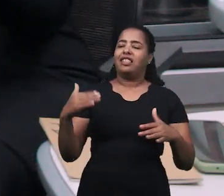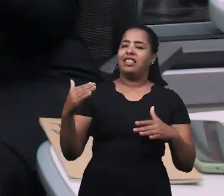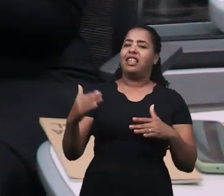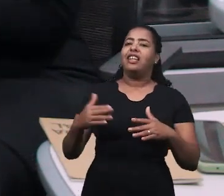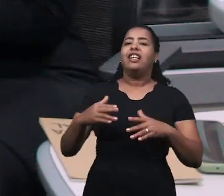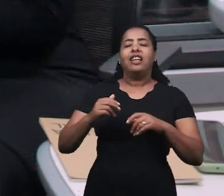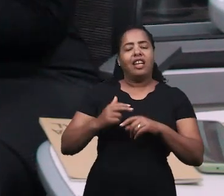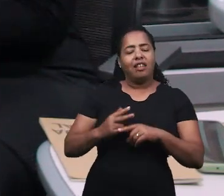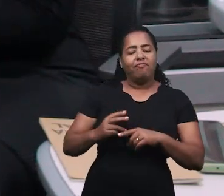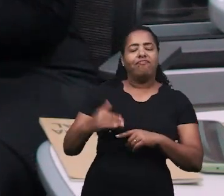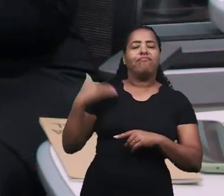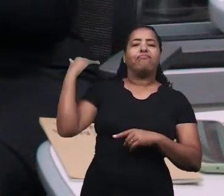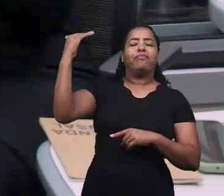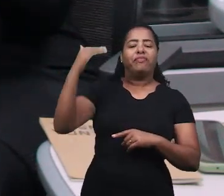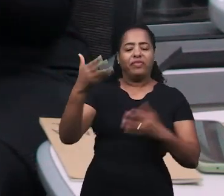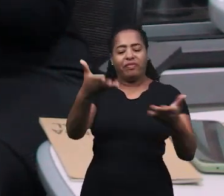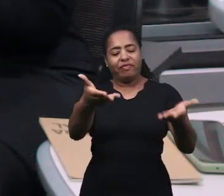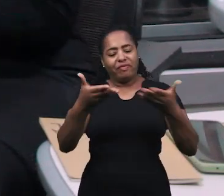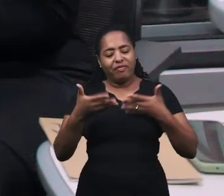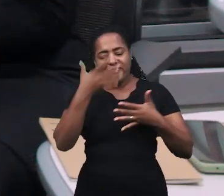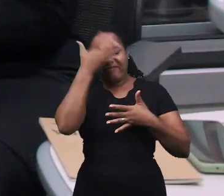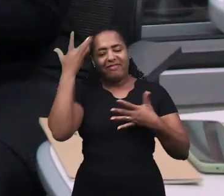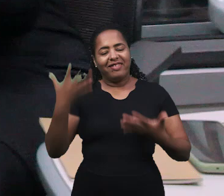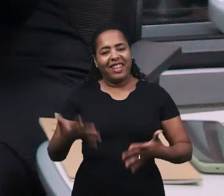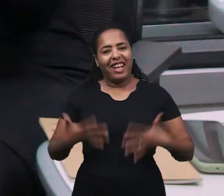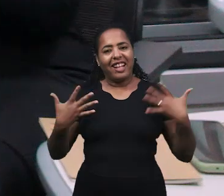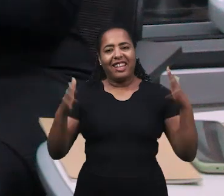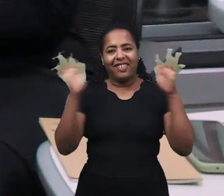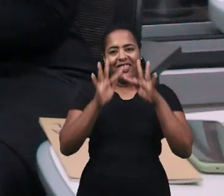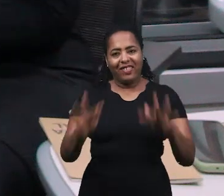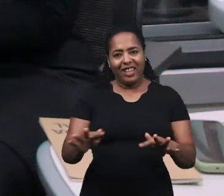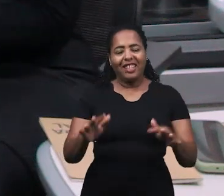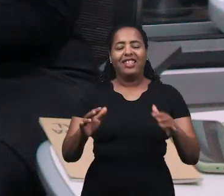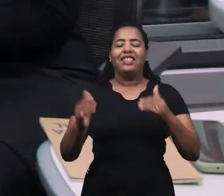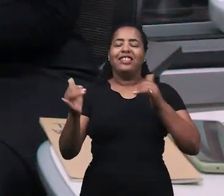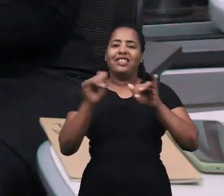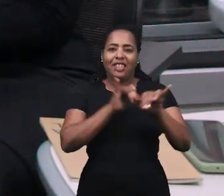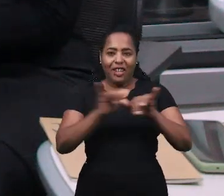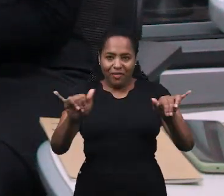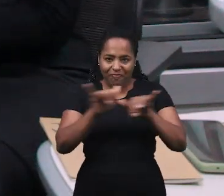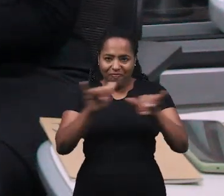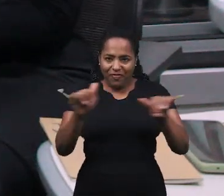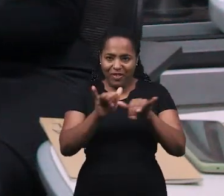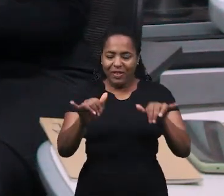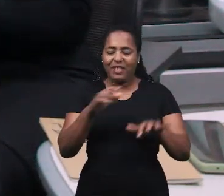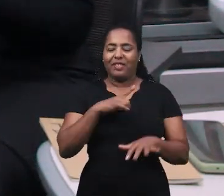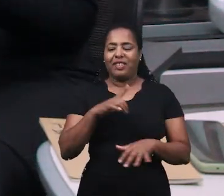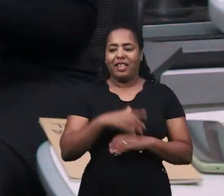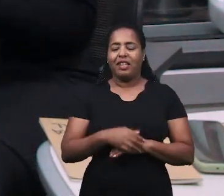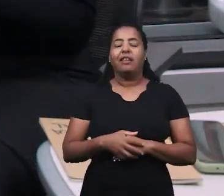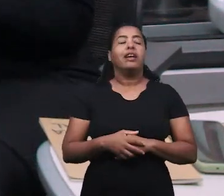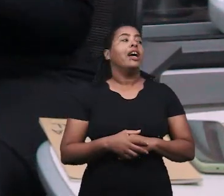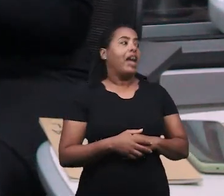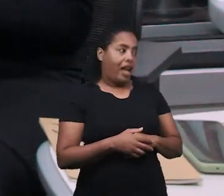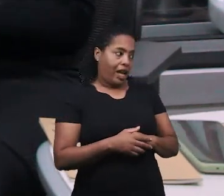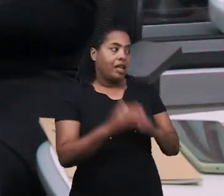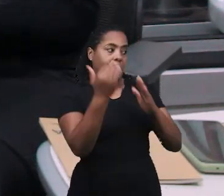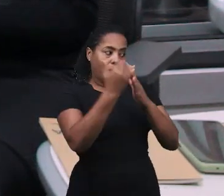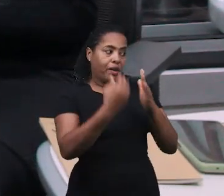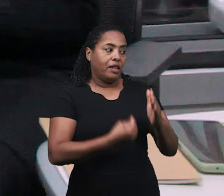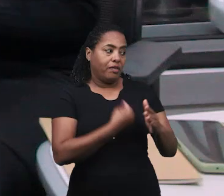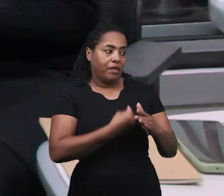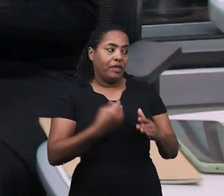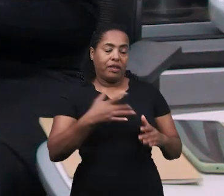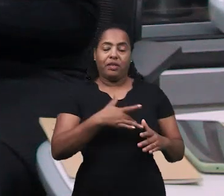nós recebermos, né, os irmãos tão alegres e felizes de receber essa informação, né? Ok, esse é o quadro Viver com